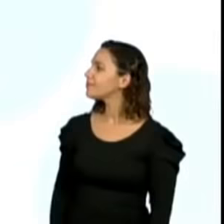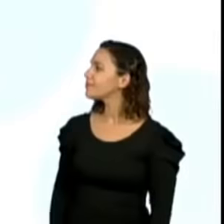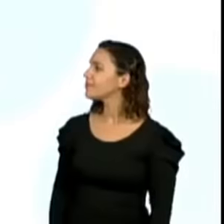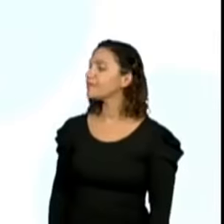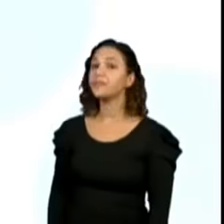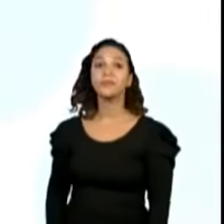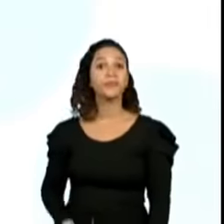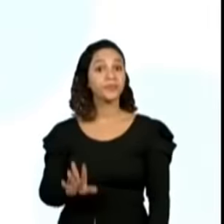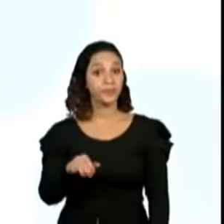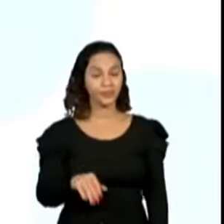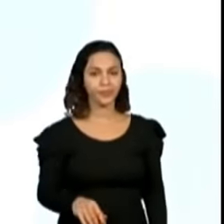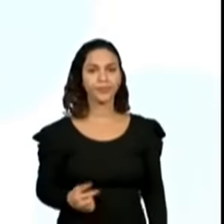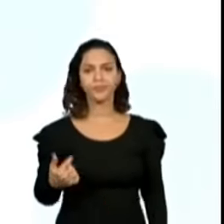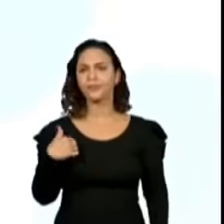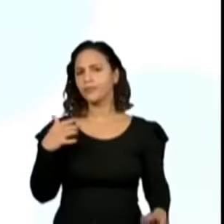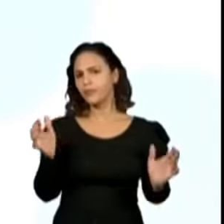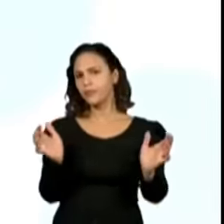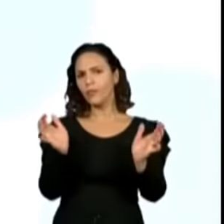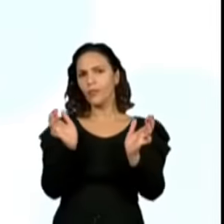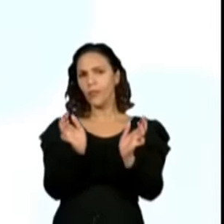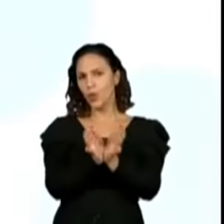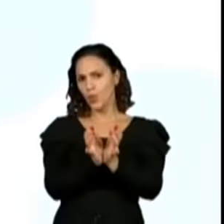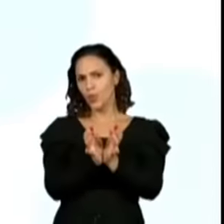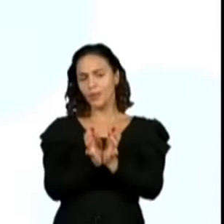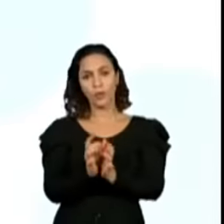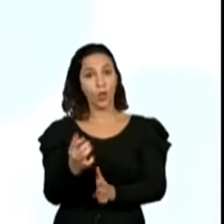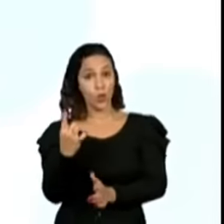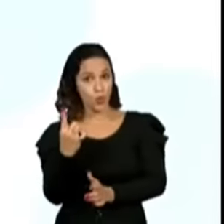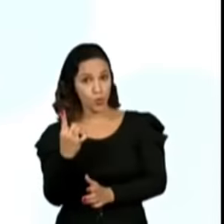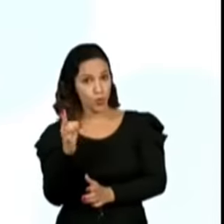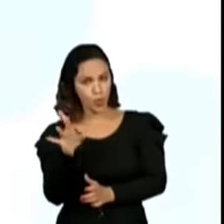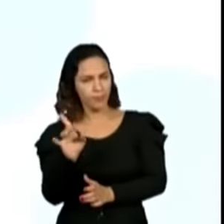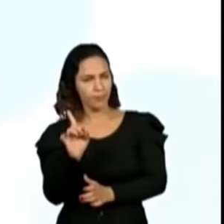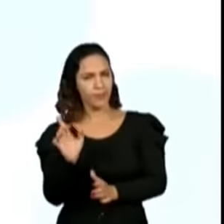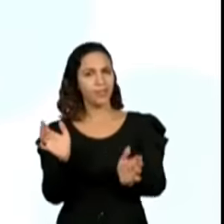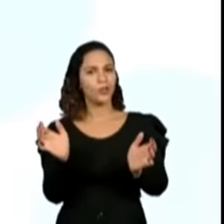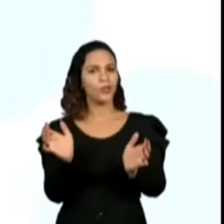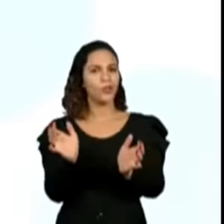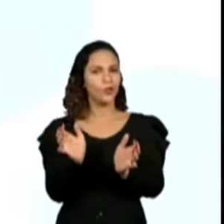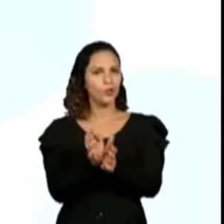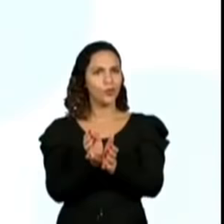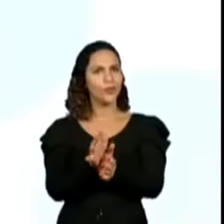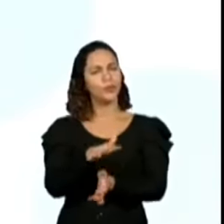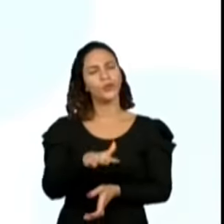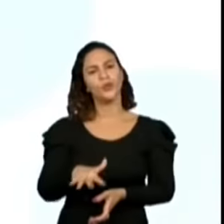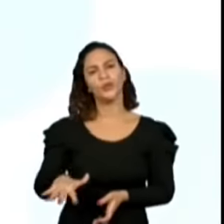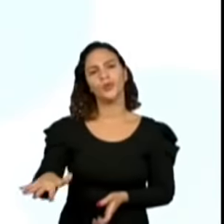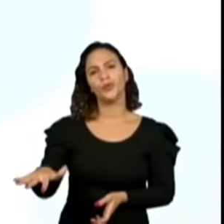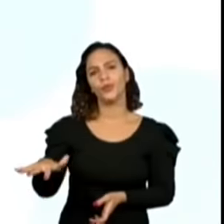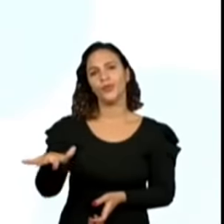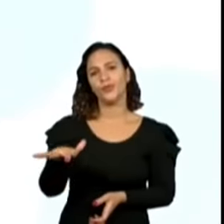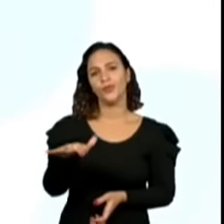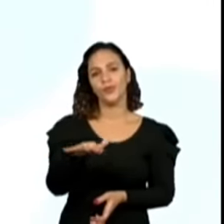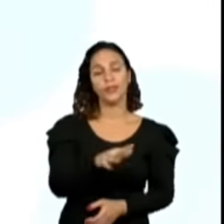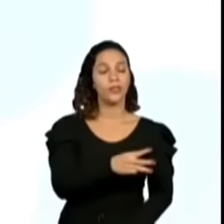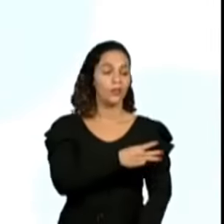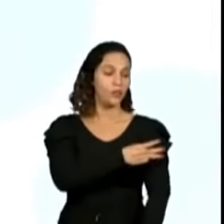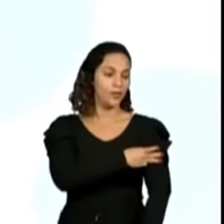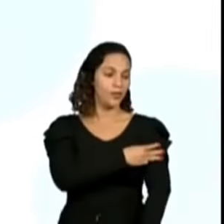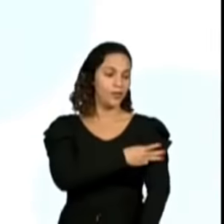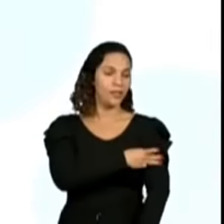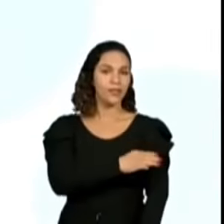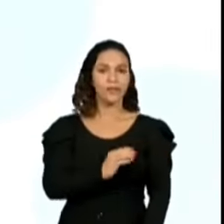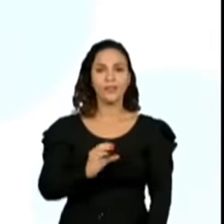Eu tenho uma turma inteira e não apenas um nome. Então, mencionarei a turma no registro do terceiro C.